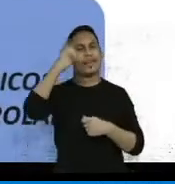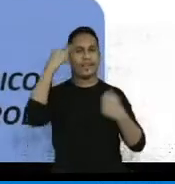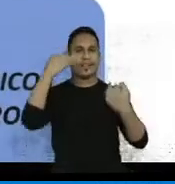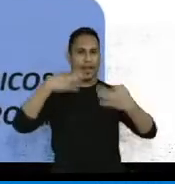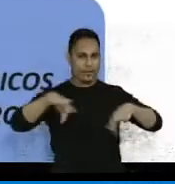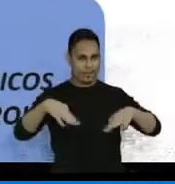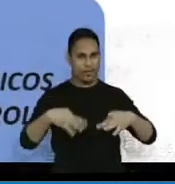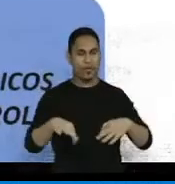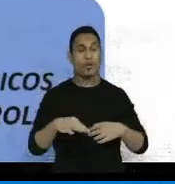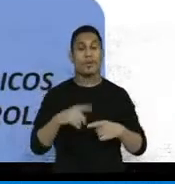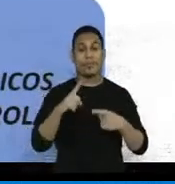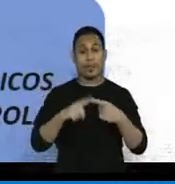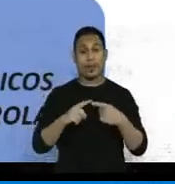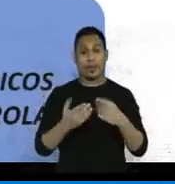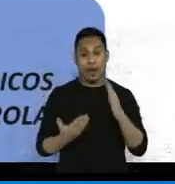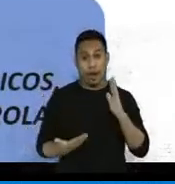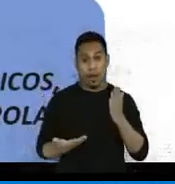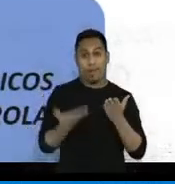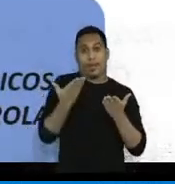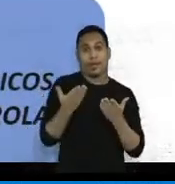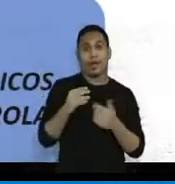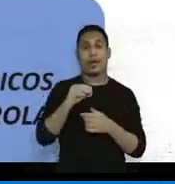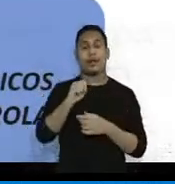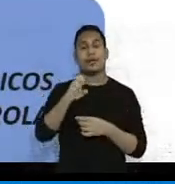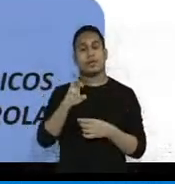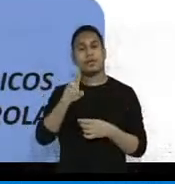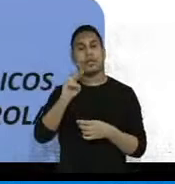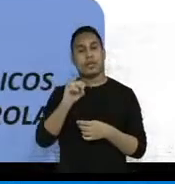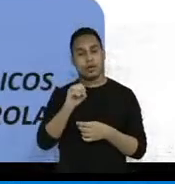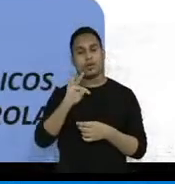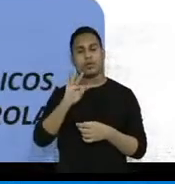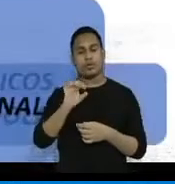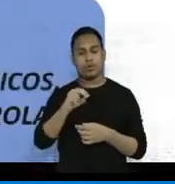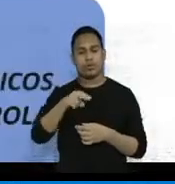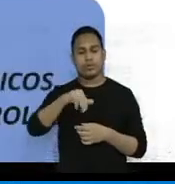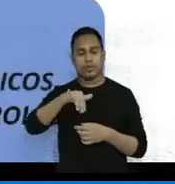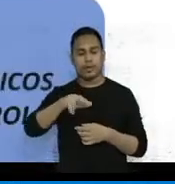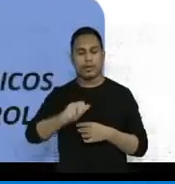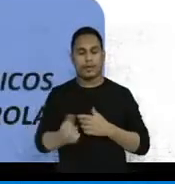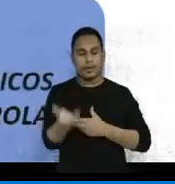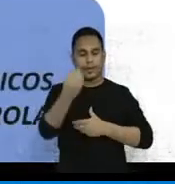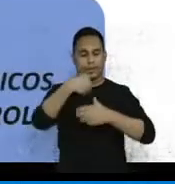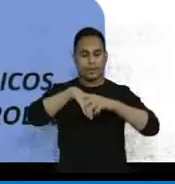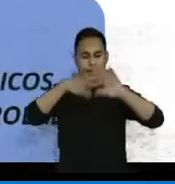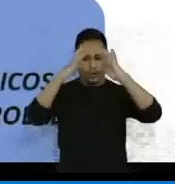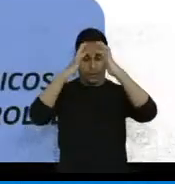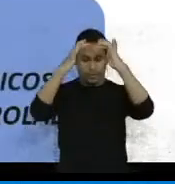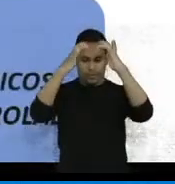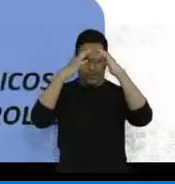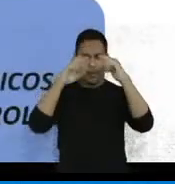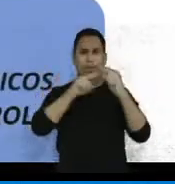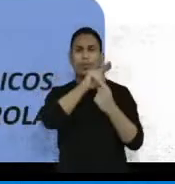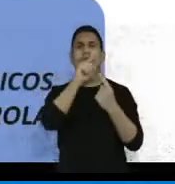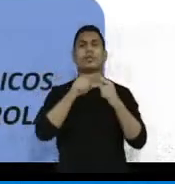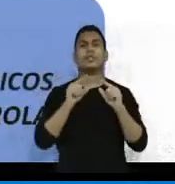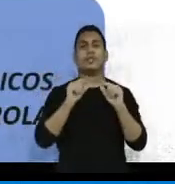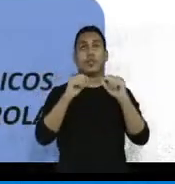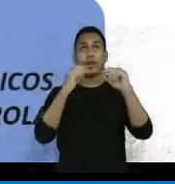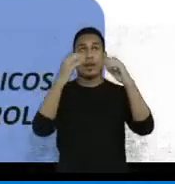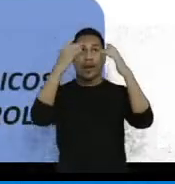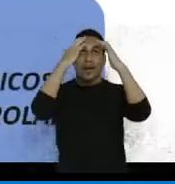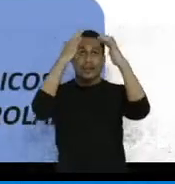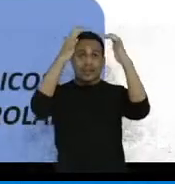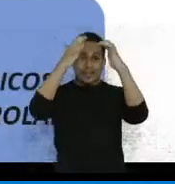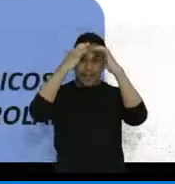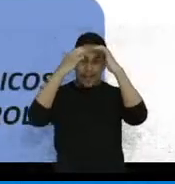ó. Aumentar a serotonina do meu cérebro para a comunicação do meu cérebro com a minha periferia melhorar. Como é